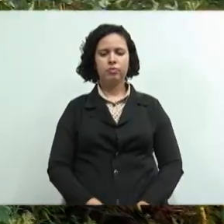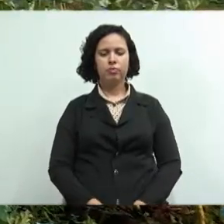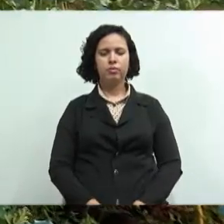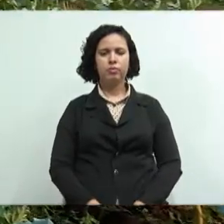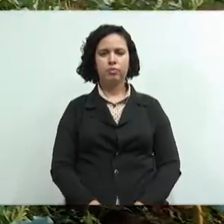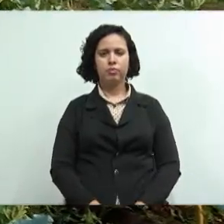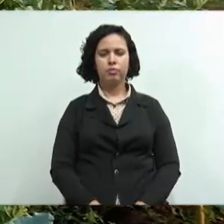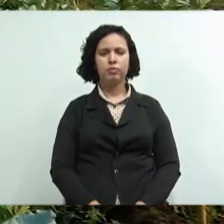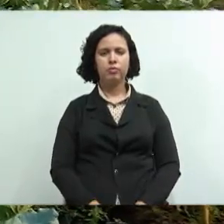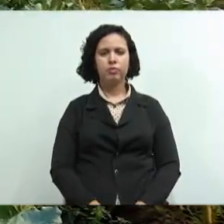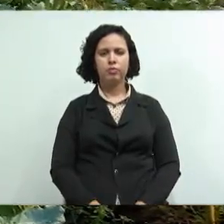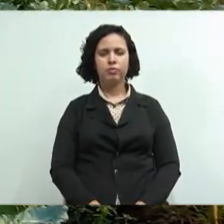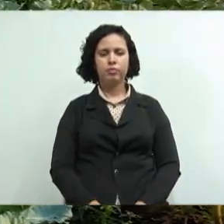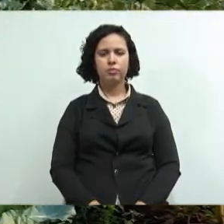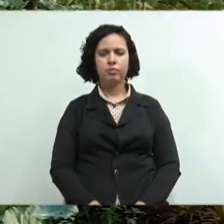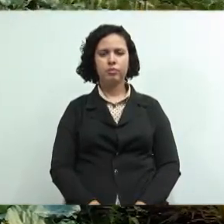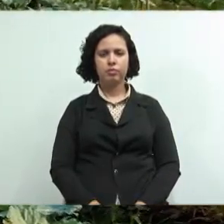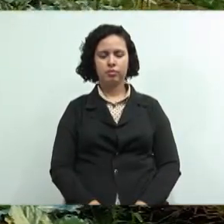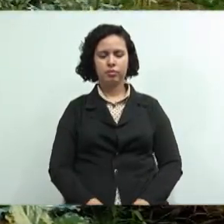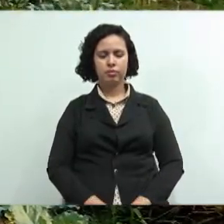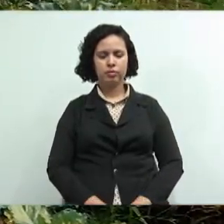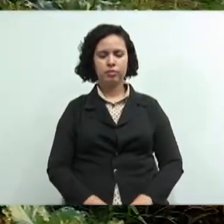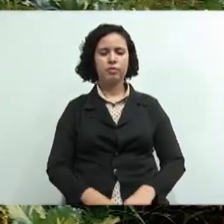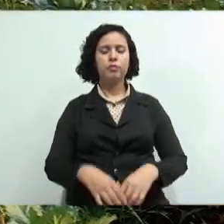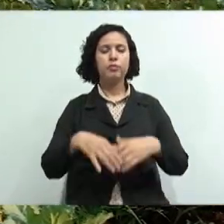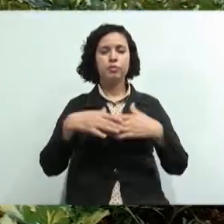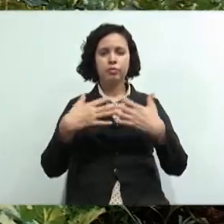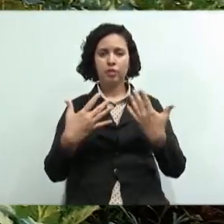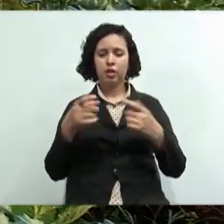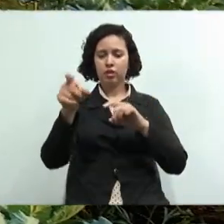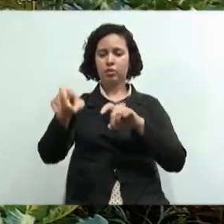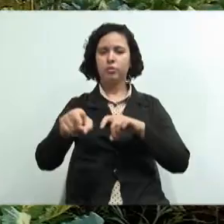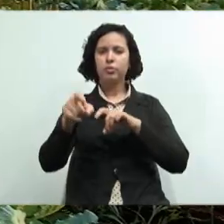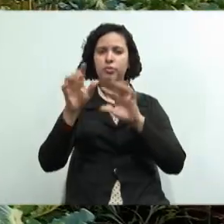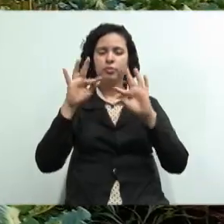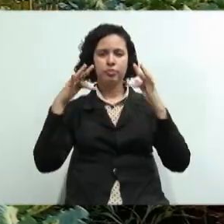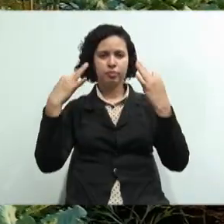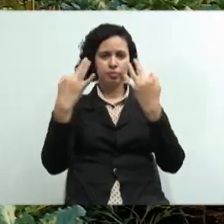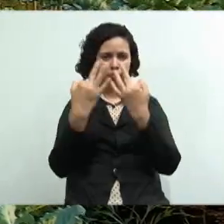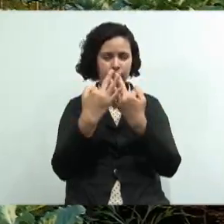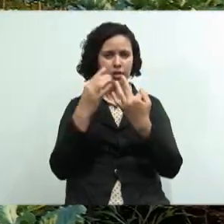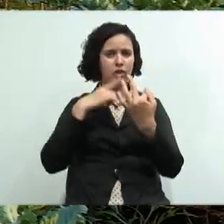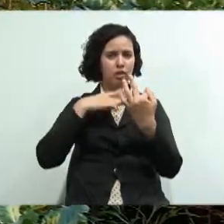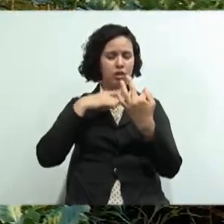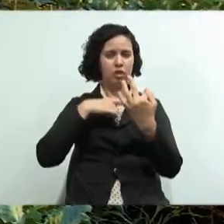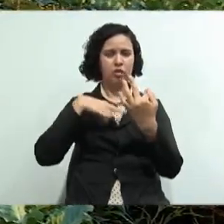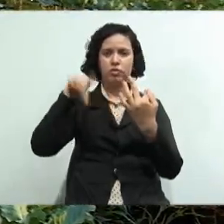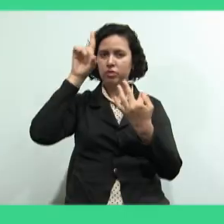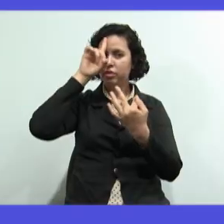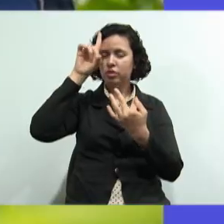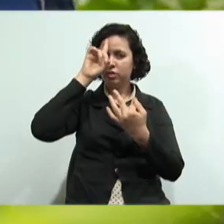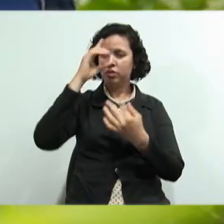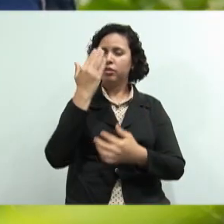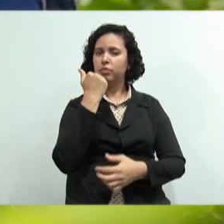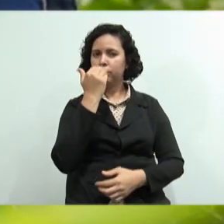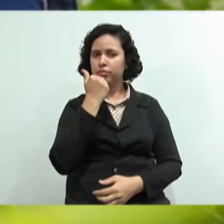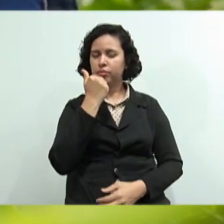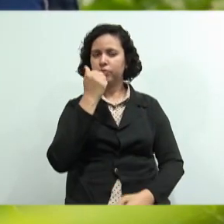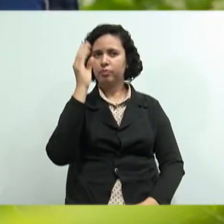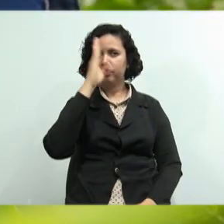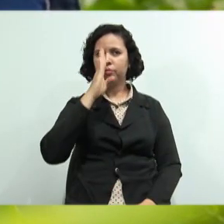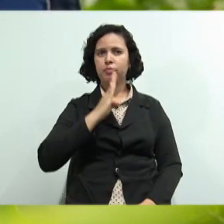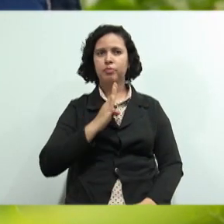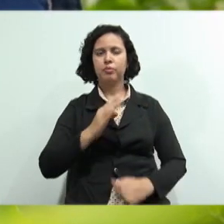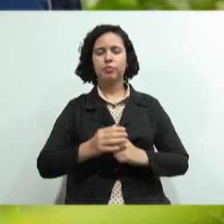essa? É a agricultura familiar ganhando espaço na economia e no dia a dia da alimentação dos brasileiros. A agricultura